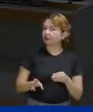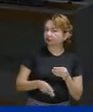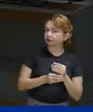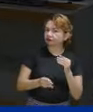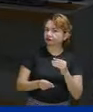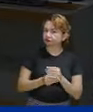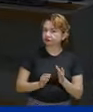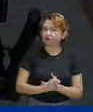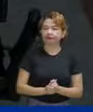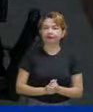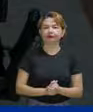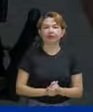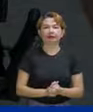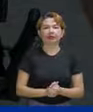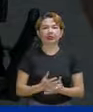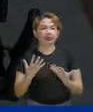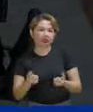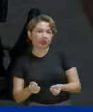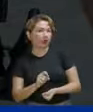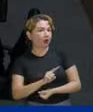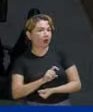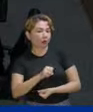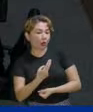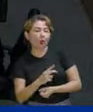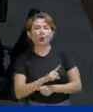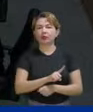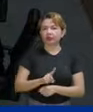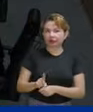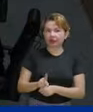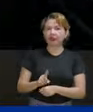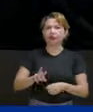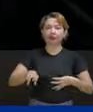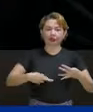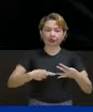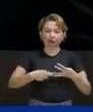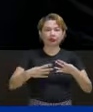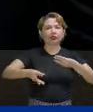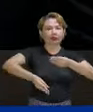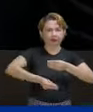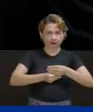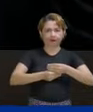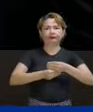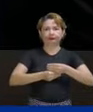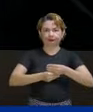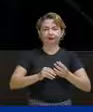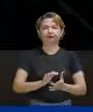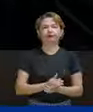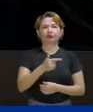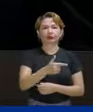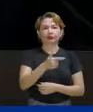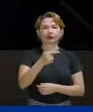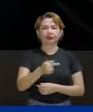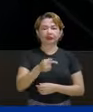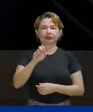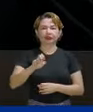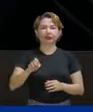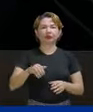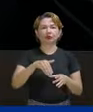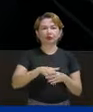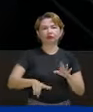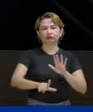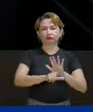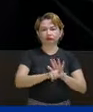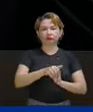dos pressupostos para acolher ou desacolher o recurso integrativo. Imagem ampla do plenário. Nos Agora termos foco no 275 juiz do Código Normande Eleitoral Souza.